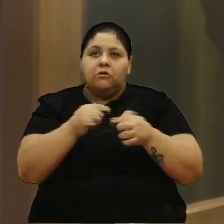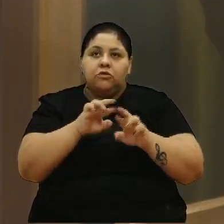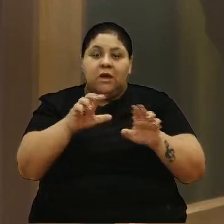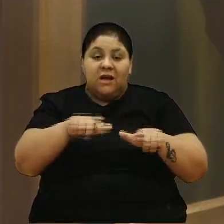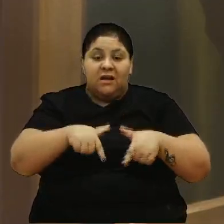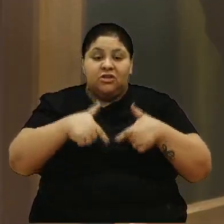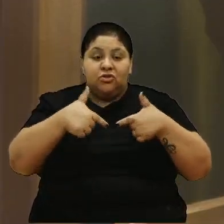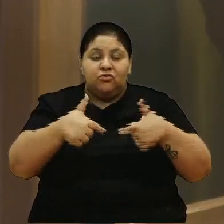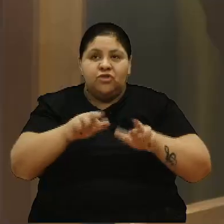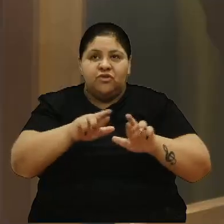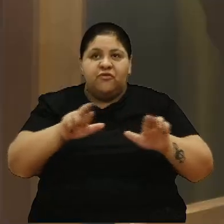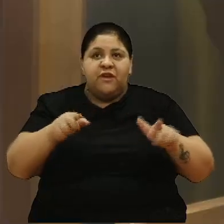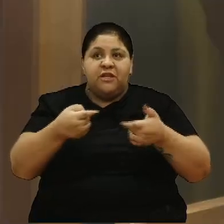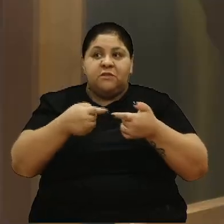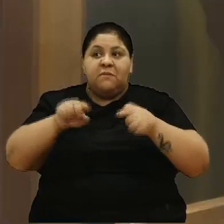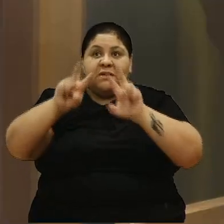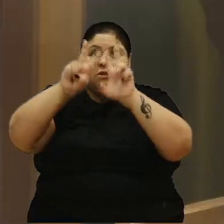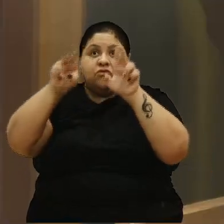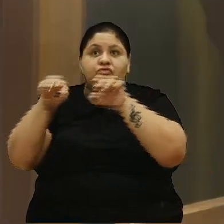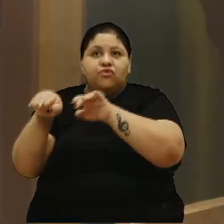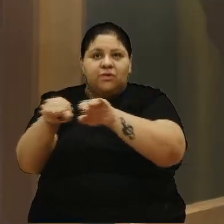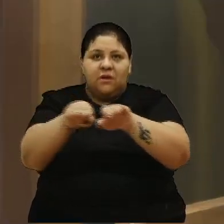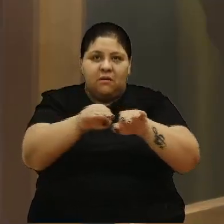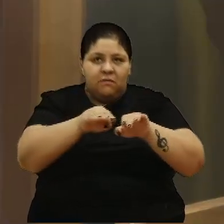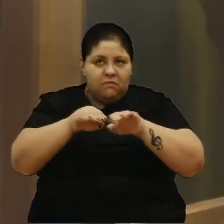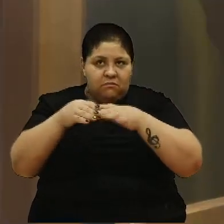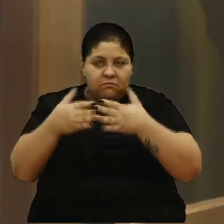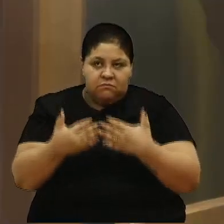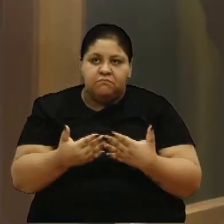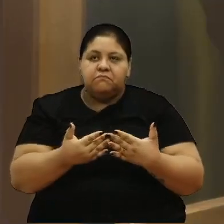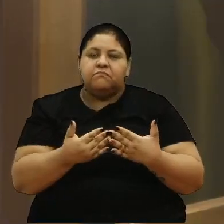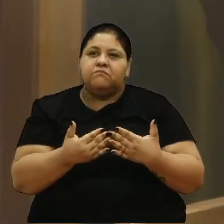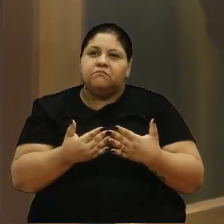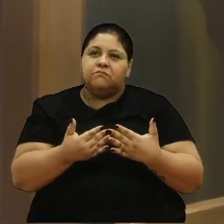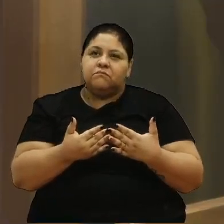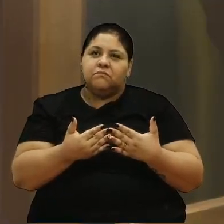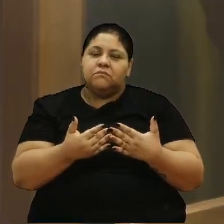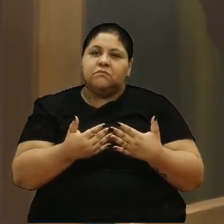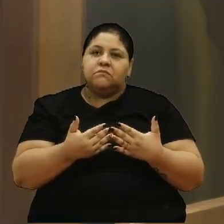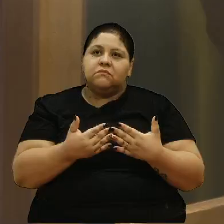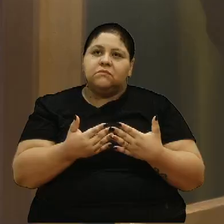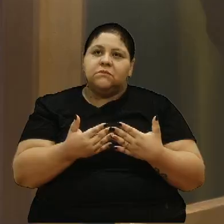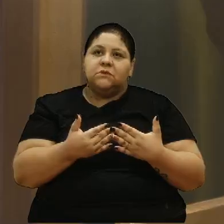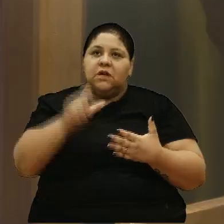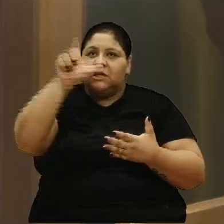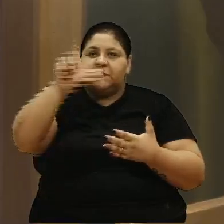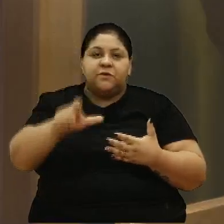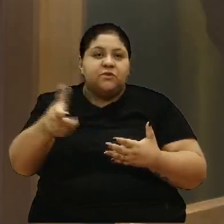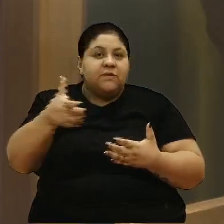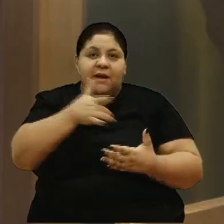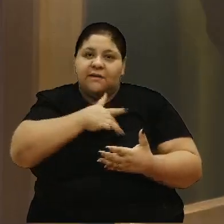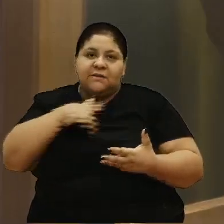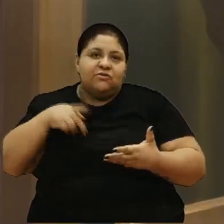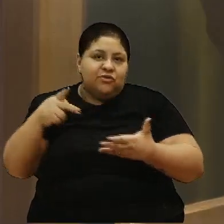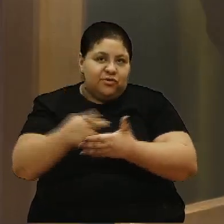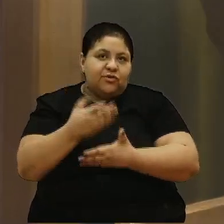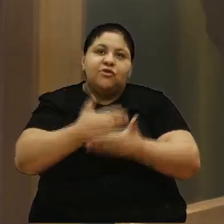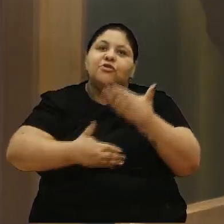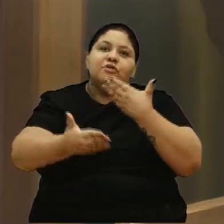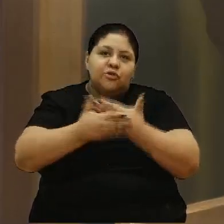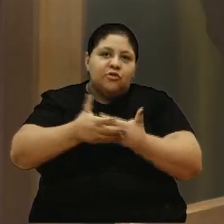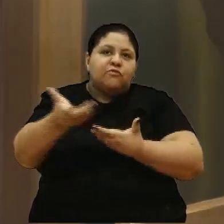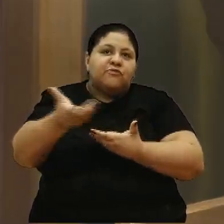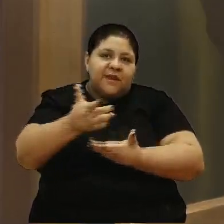acho e tenho certeza, na verdade, que ninguém sai de casa mal intencionado querendo que a saúde dê errado, né, vereador Tenente Cristiano Beck? Todo mundo quer que a saúde dê